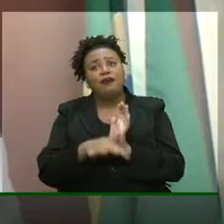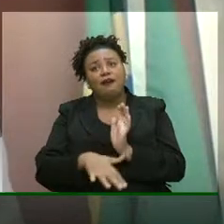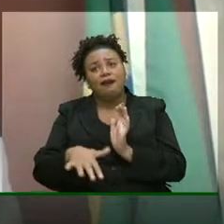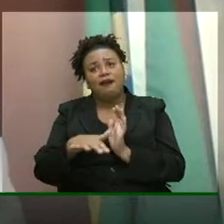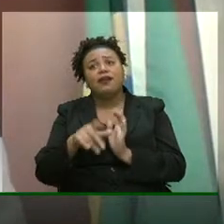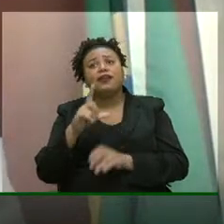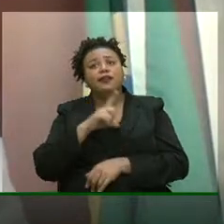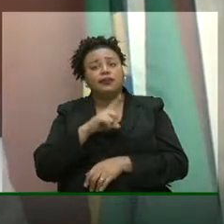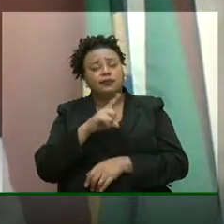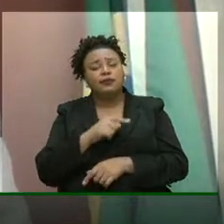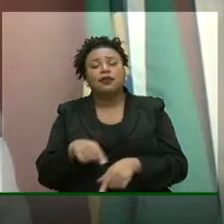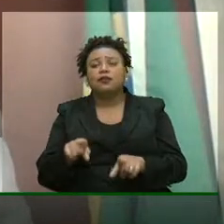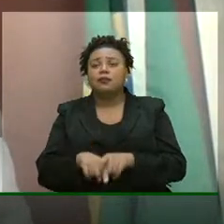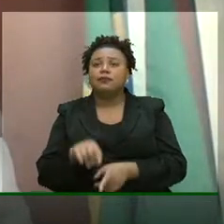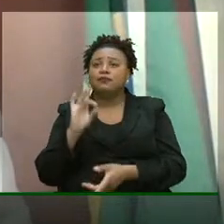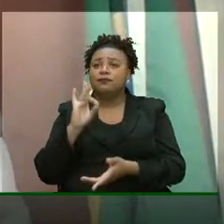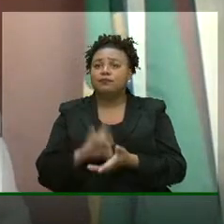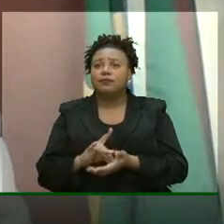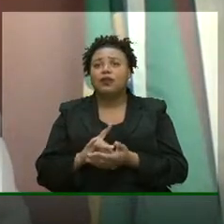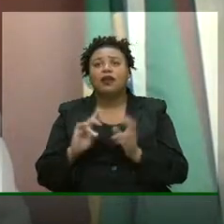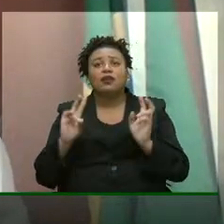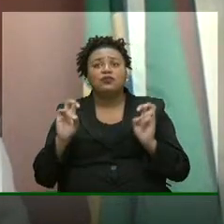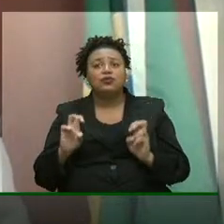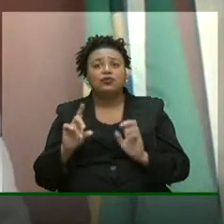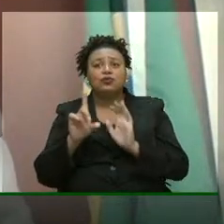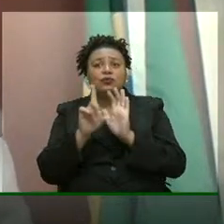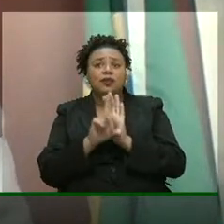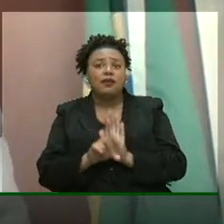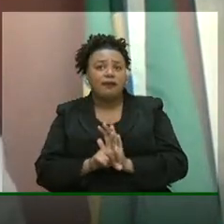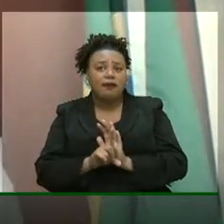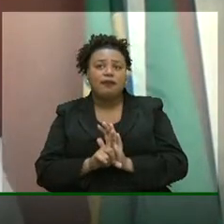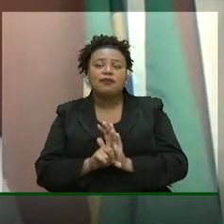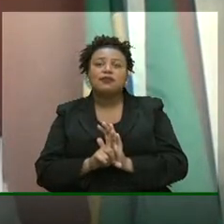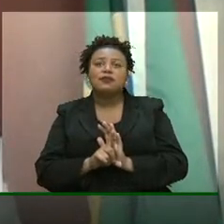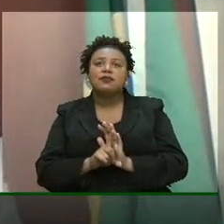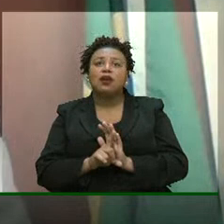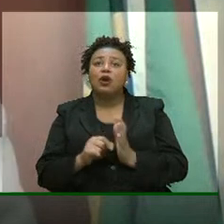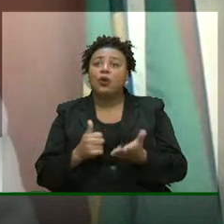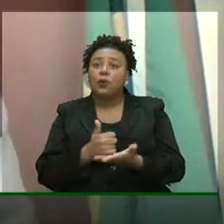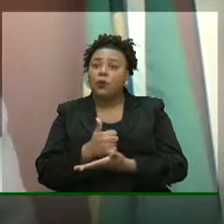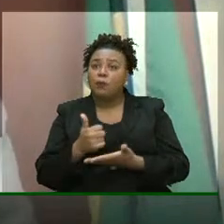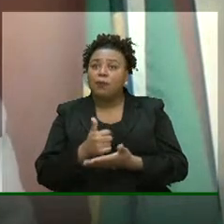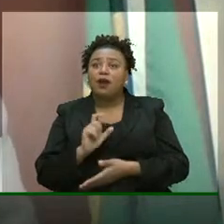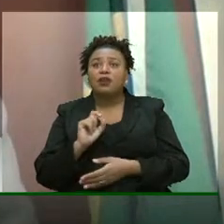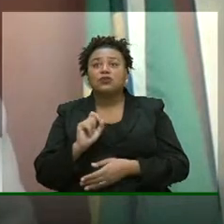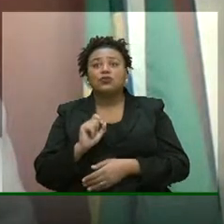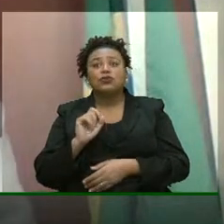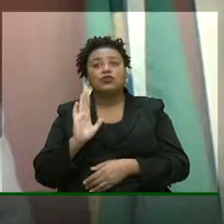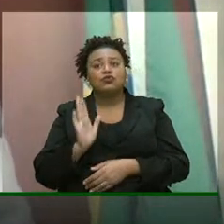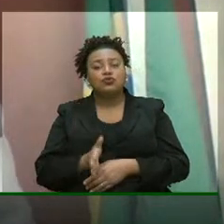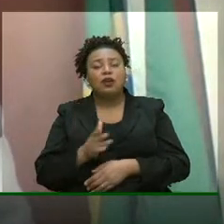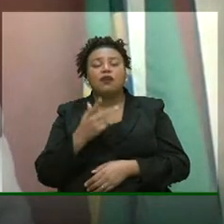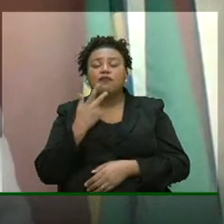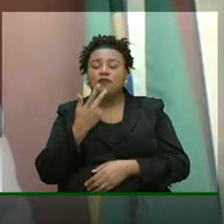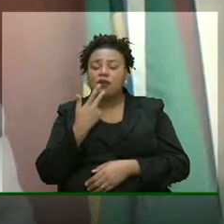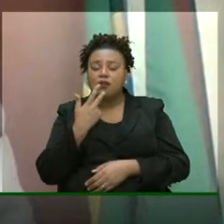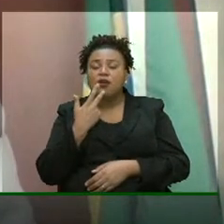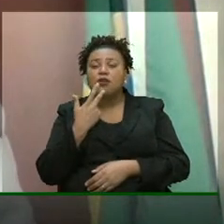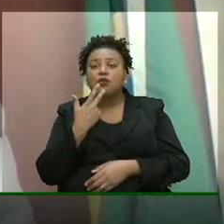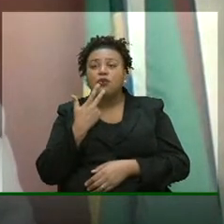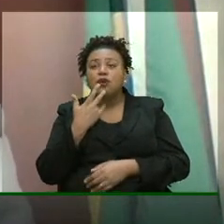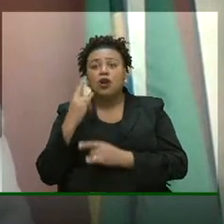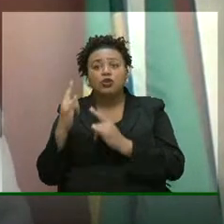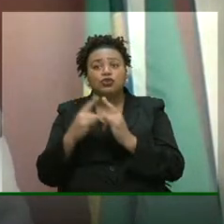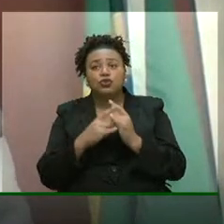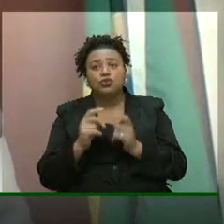que contempla efetivamente os aspectos legais com base naquilo que já manifestaram aí os